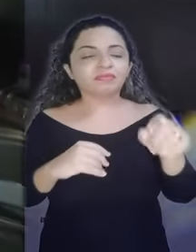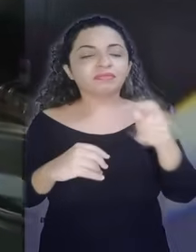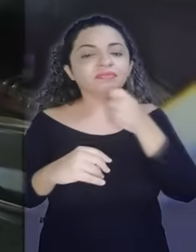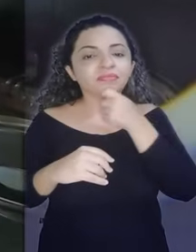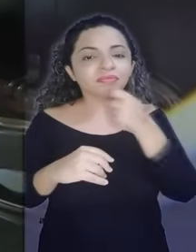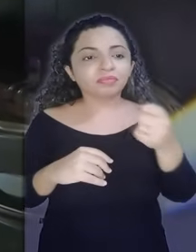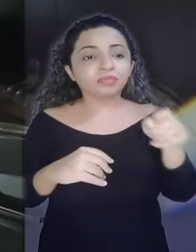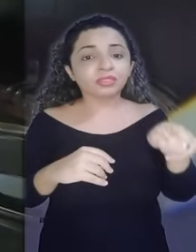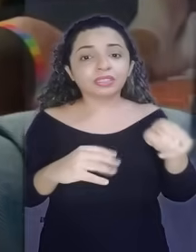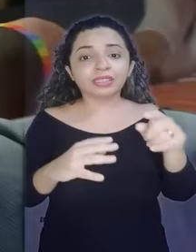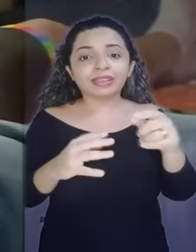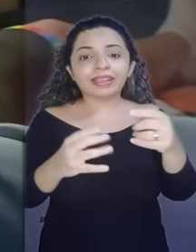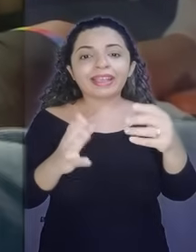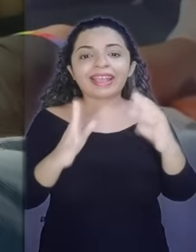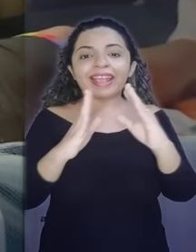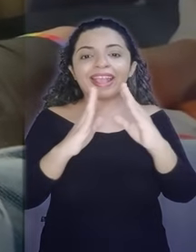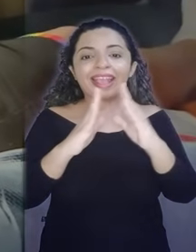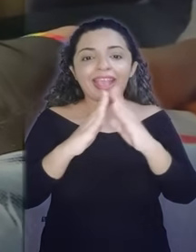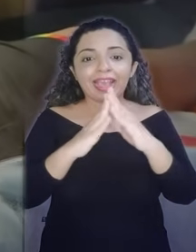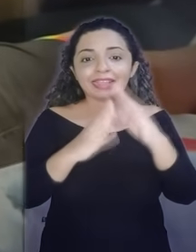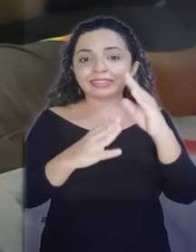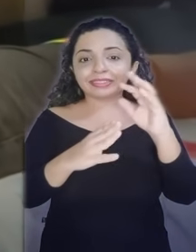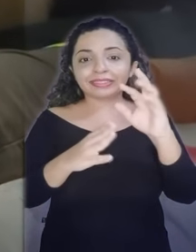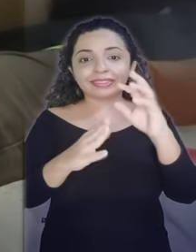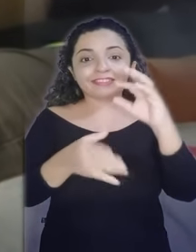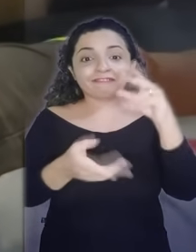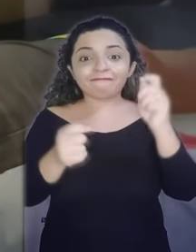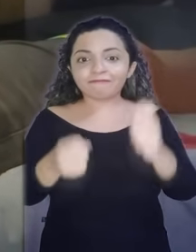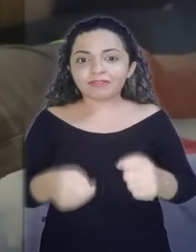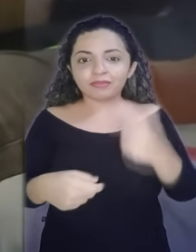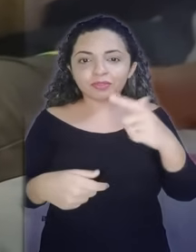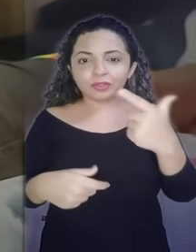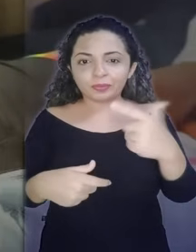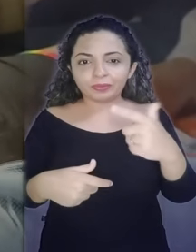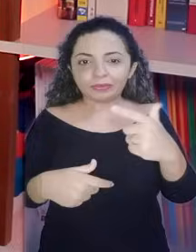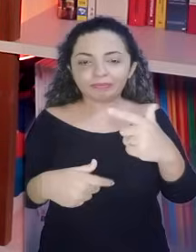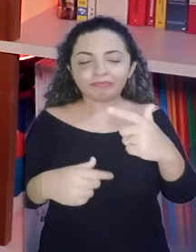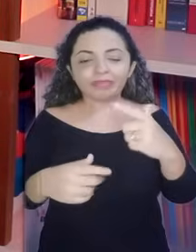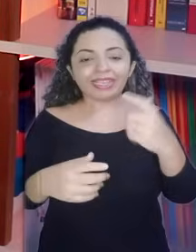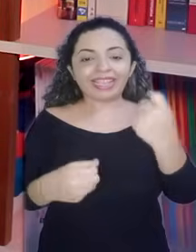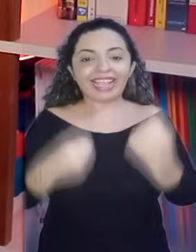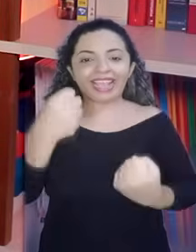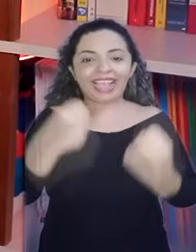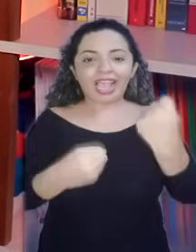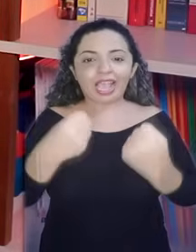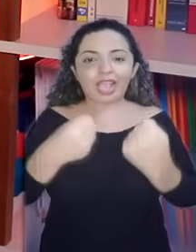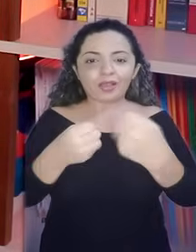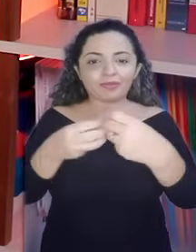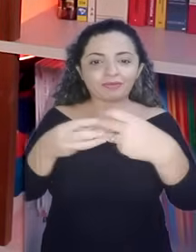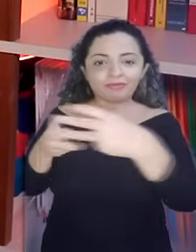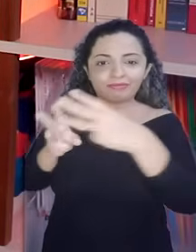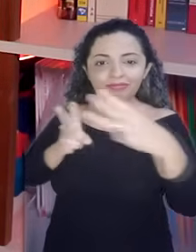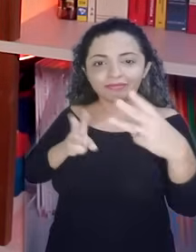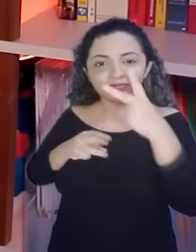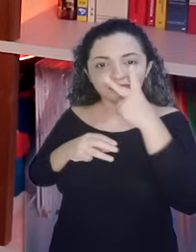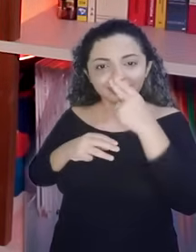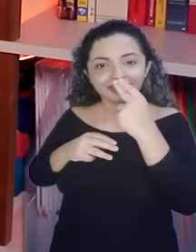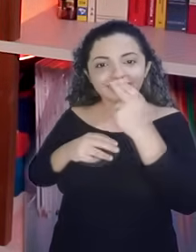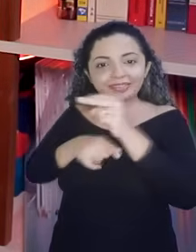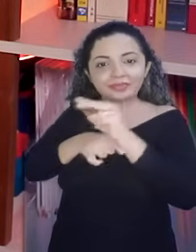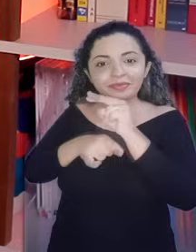um trailer porque não tem mais capacidade, não tem mais condições de pagar um quarto para morar. Boa parte da renda das